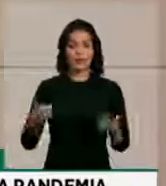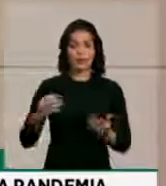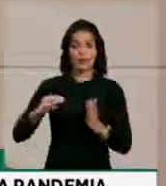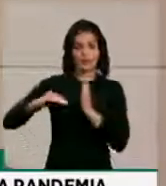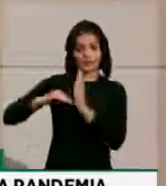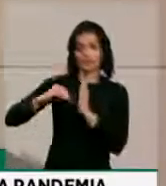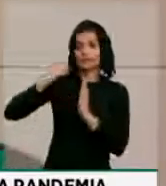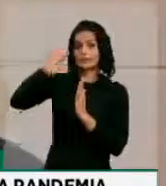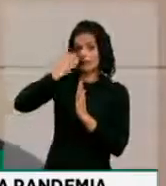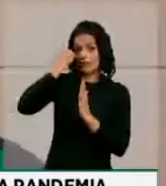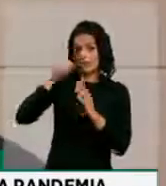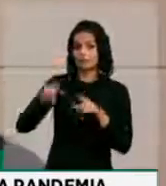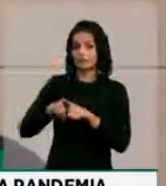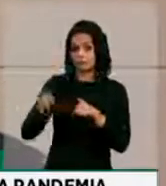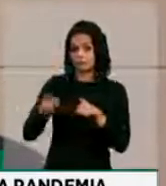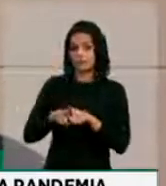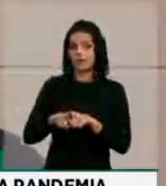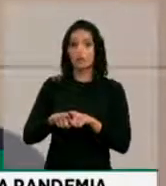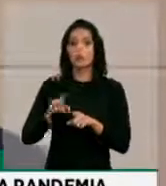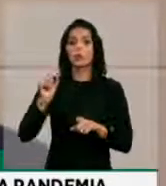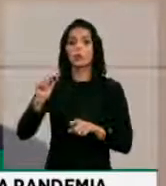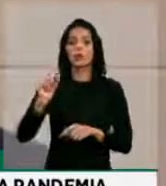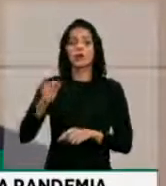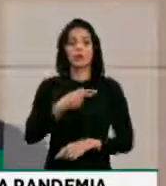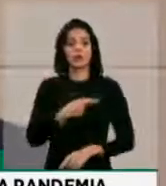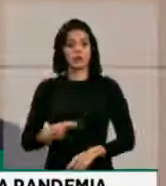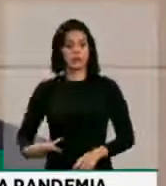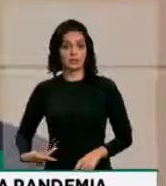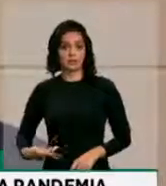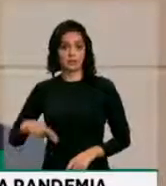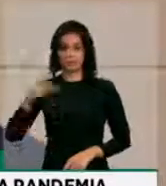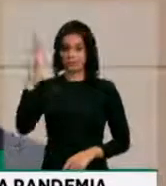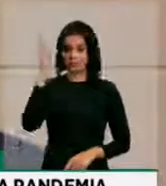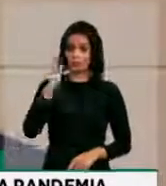Federal também, e contra isso o presidente da República